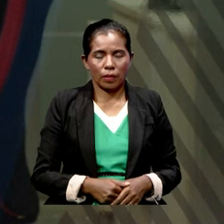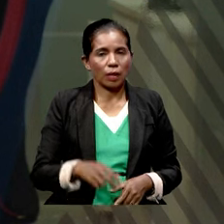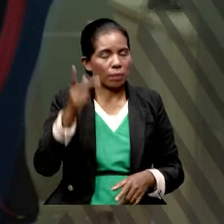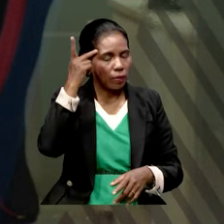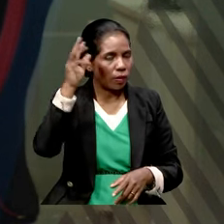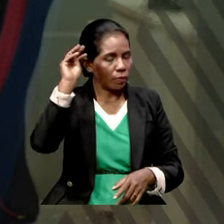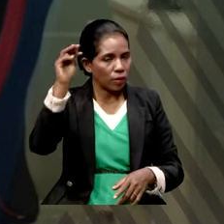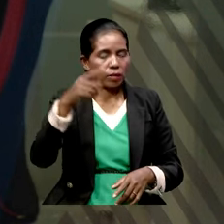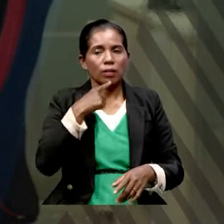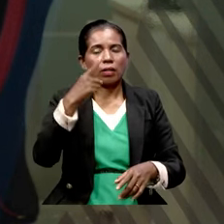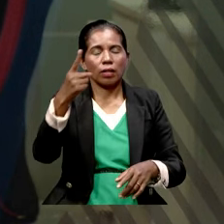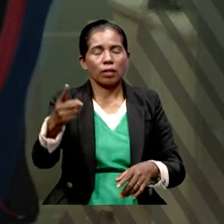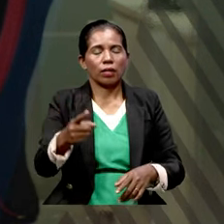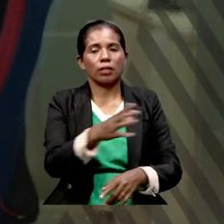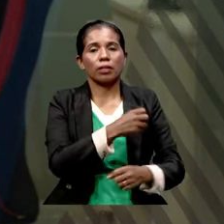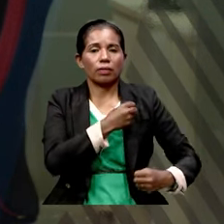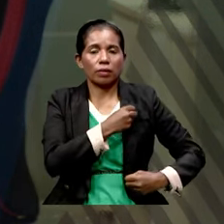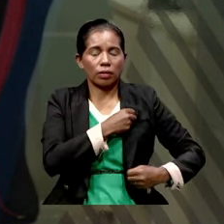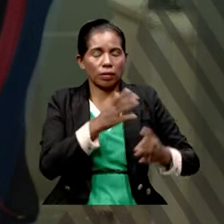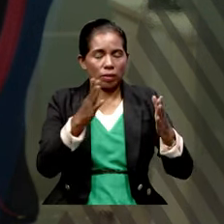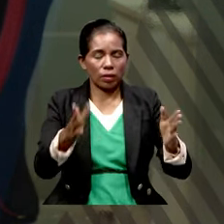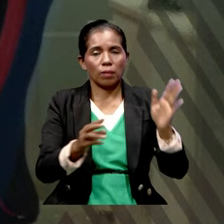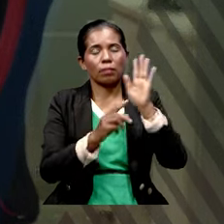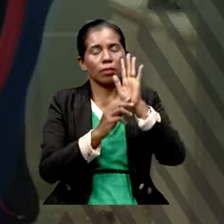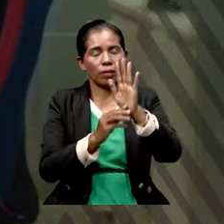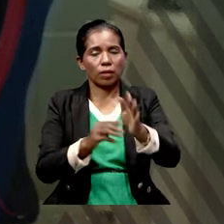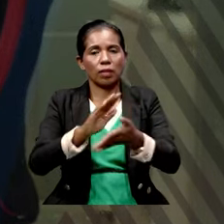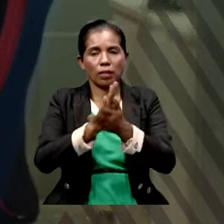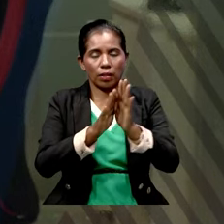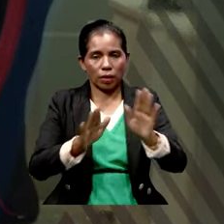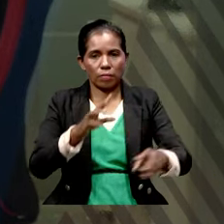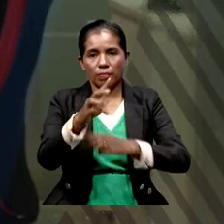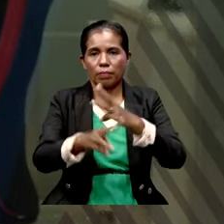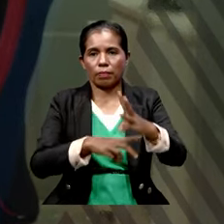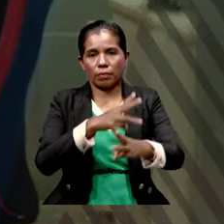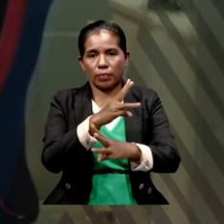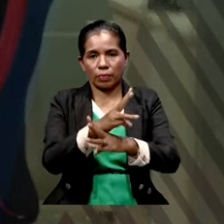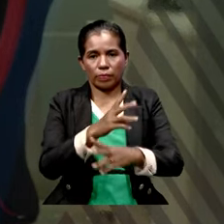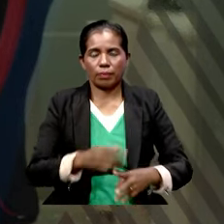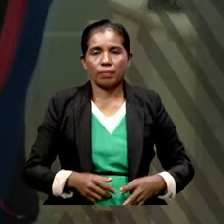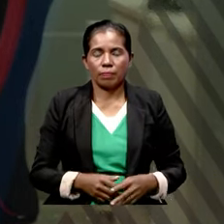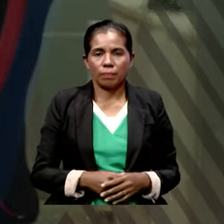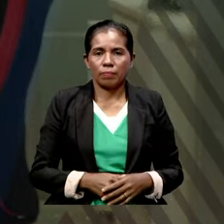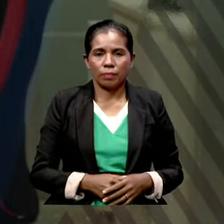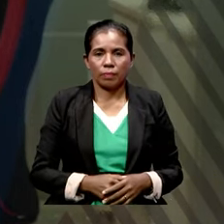Primeiro-ministro considera interferência em modelo de operação manutenção Dame e Amundo.